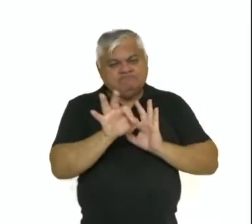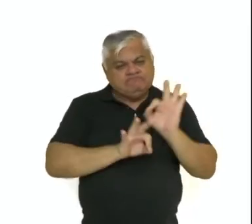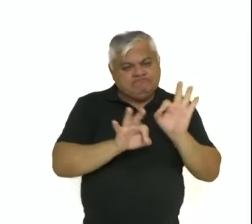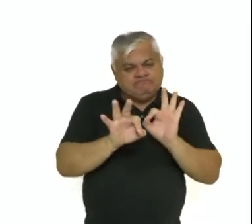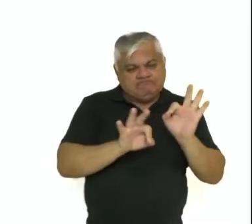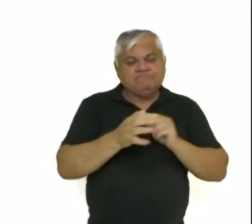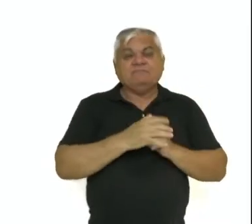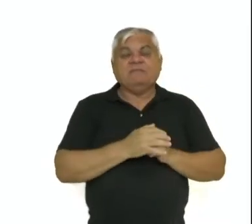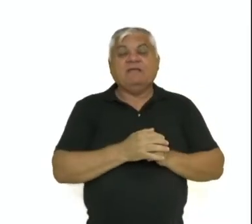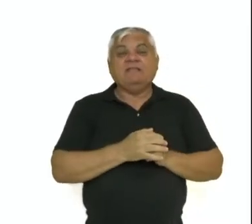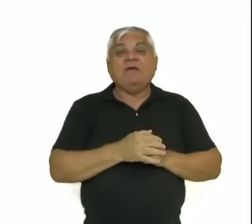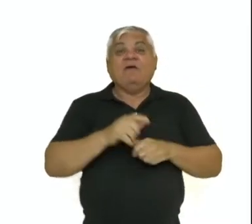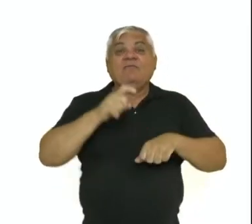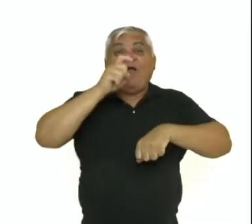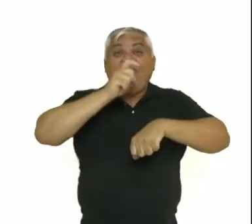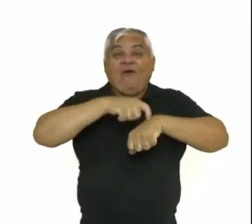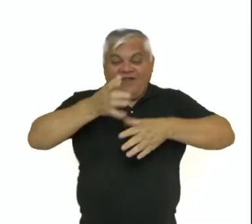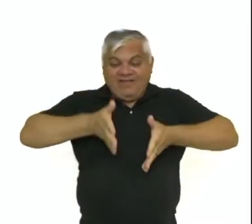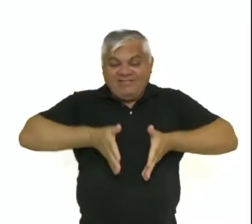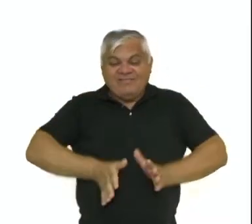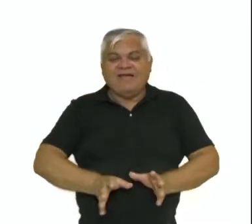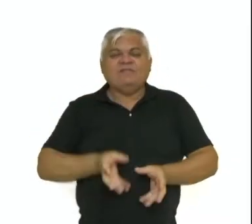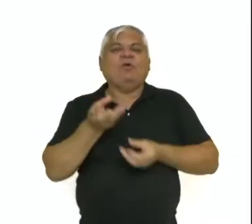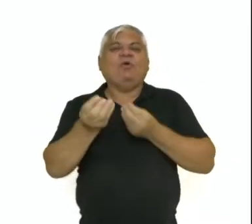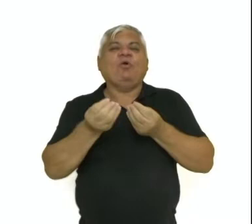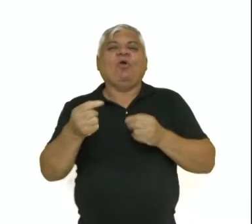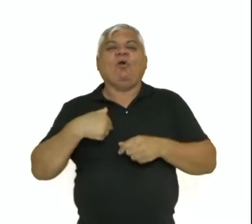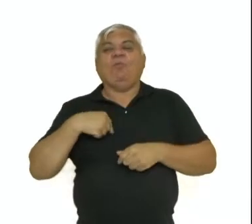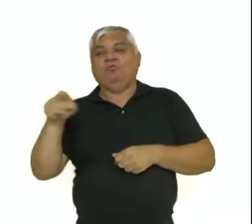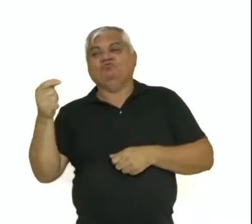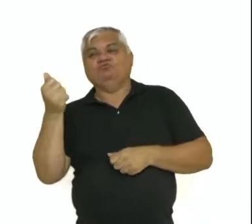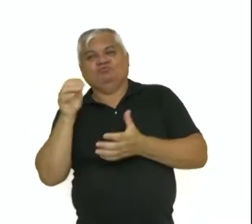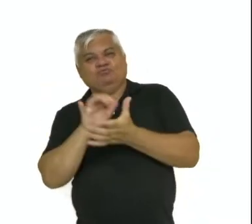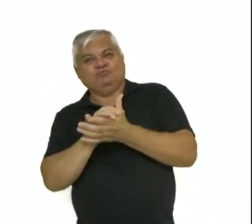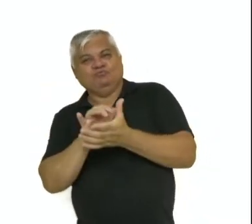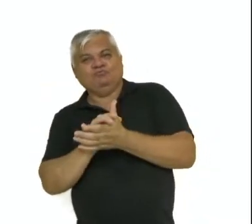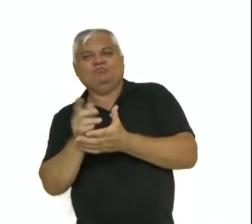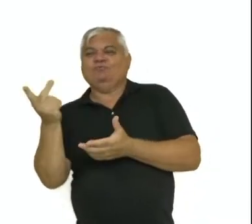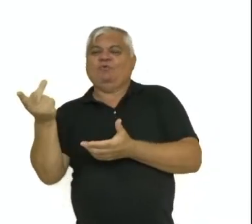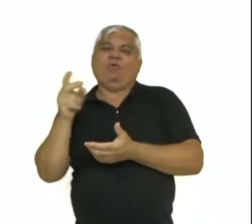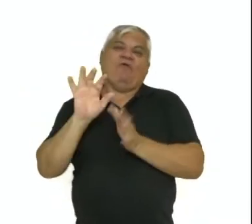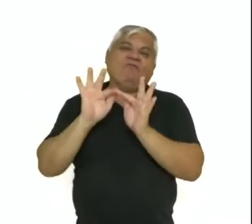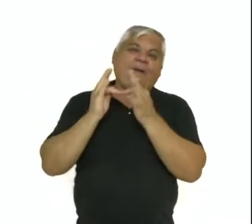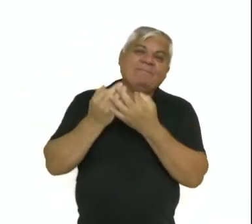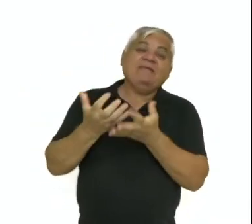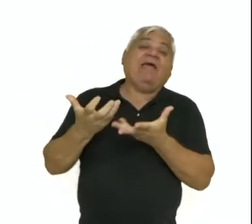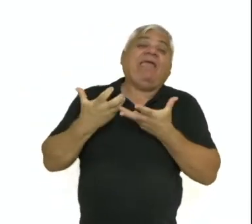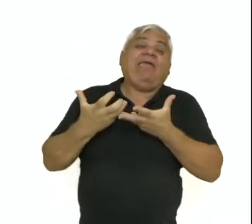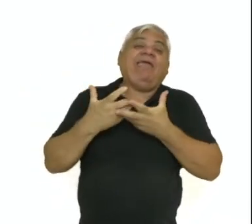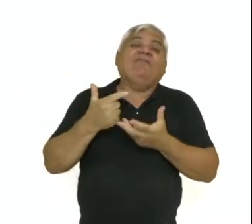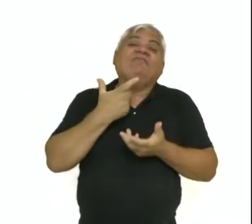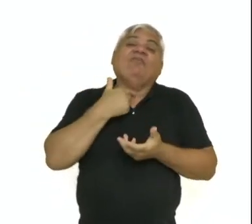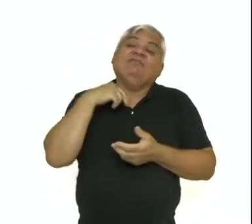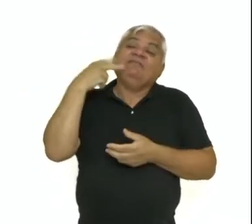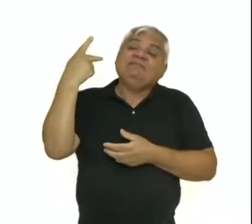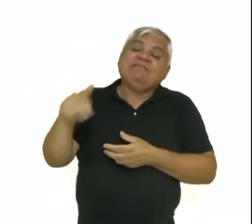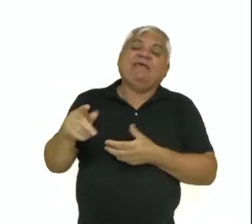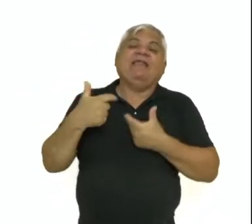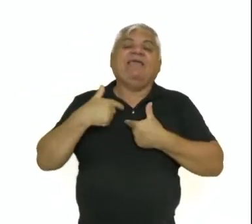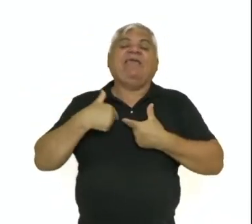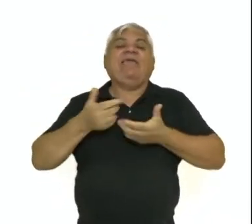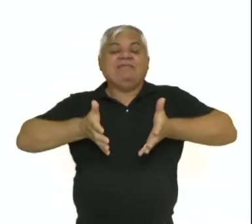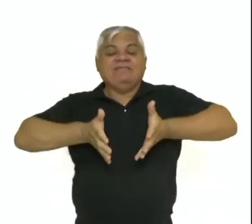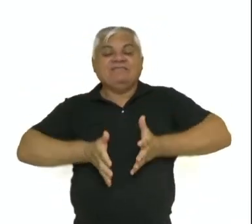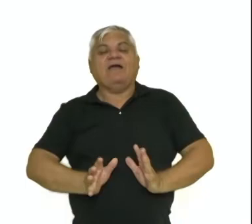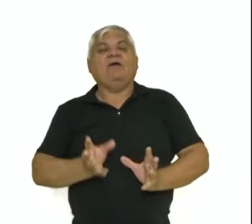tem por objetivo descrever como ela, o seu parceiro e sua família desejam que o trabalho de parto